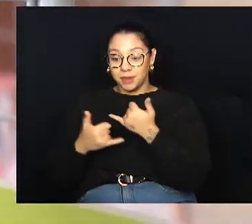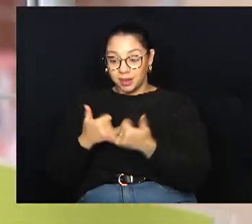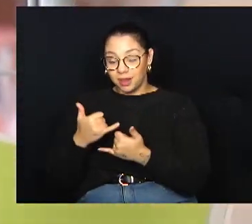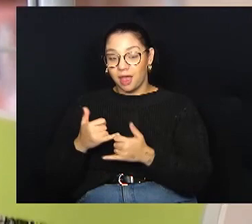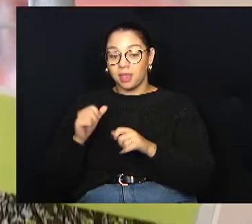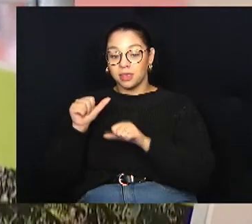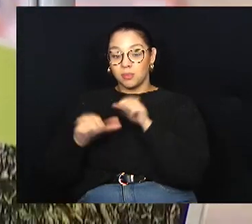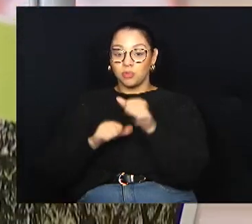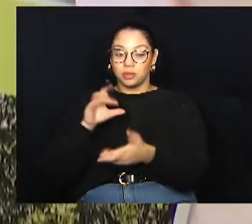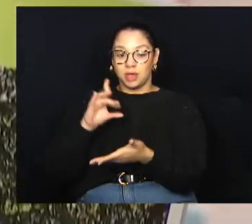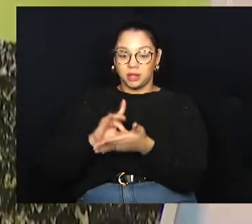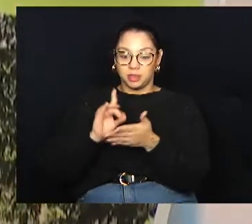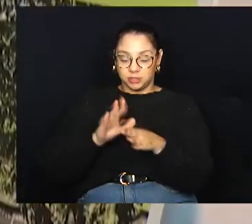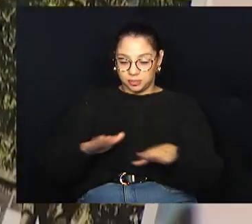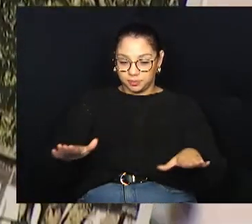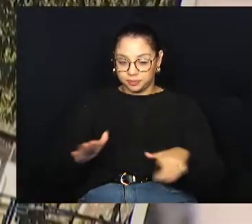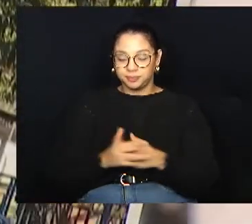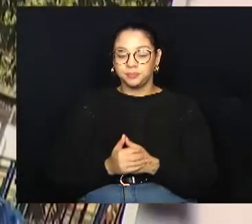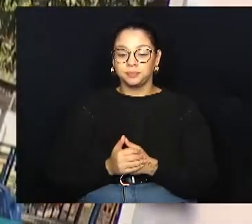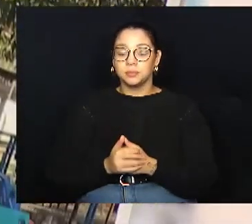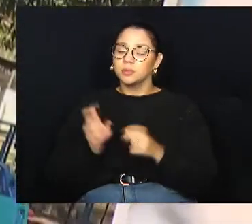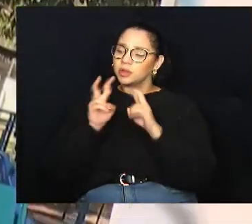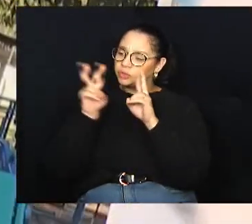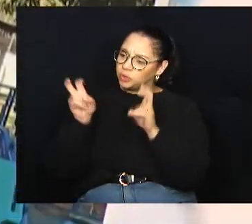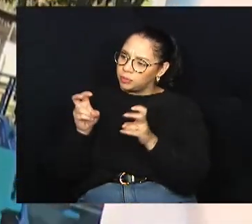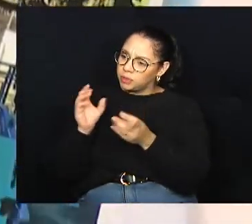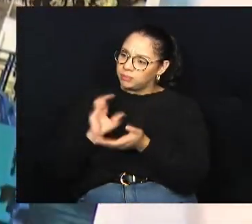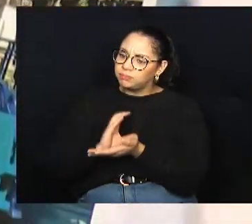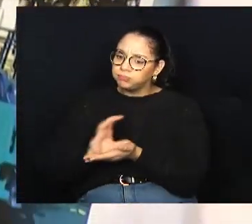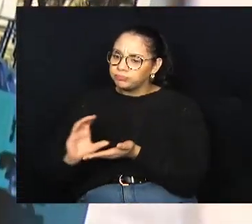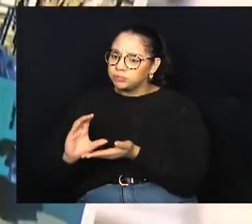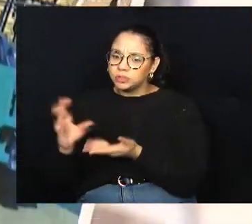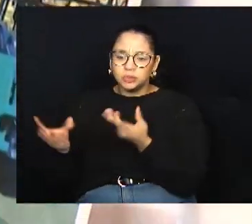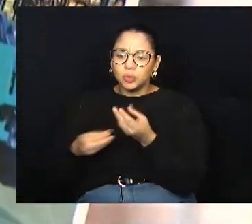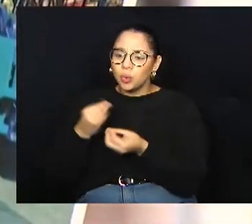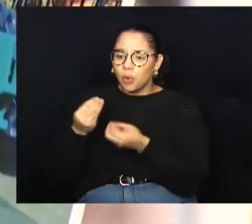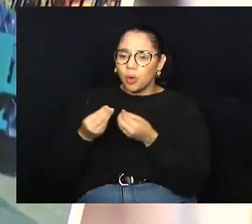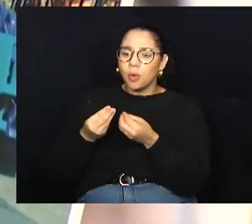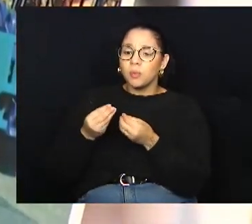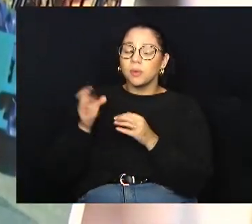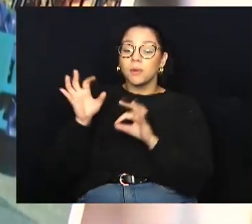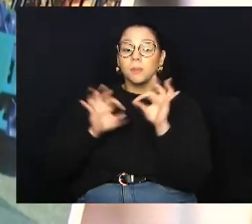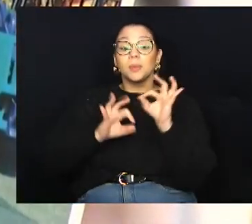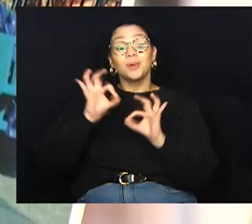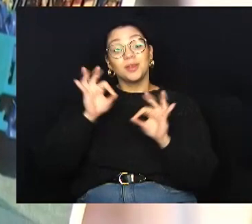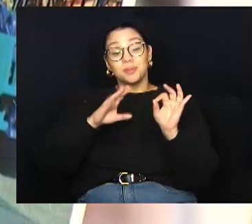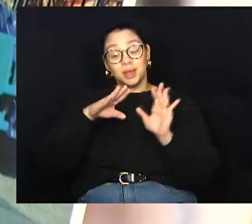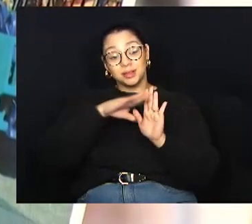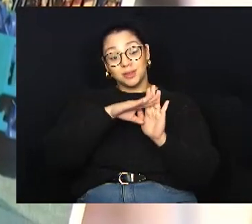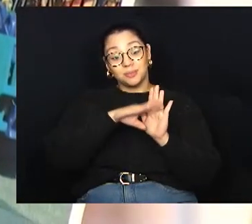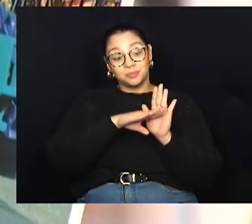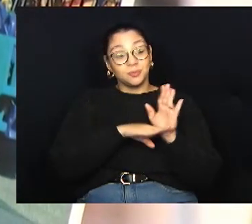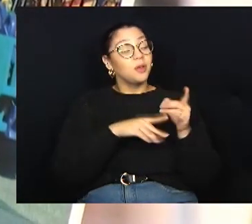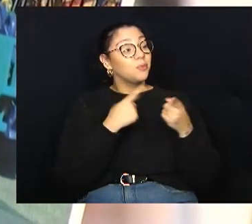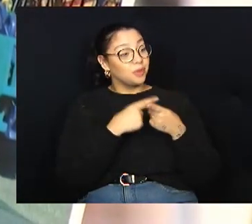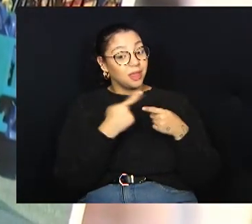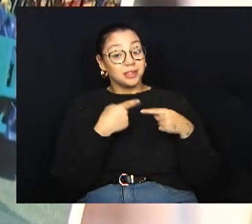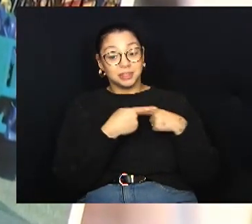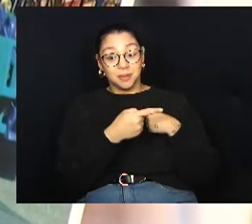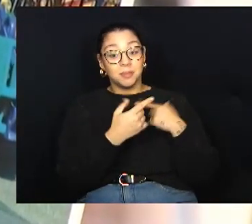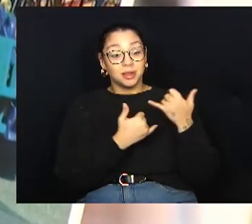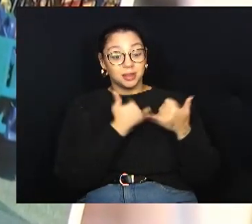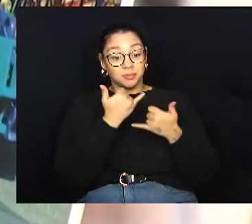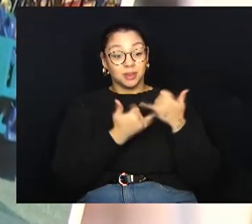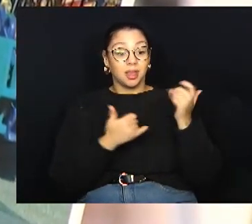Sobre todo esse investimento, fala aqui pra gente como que vai ser a programação porque a Semana do Brincar vai até agora,